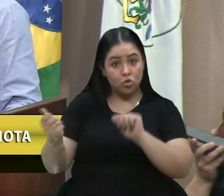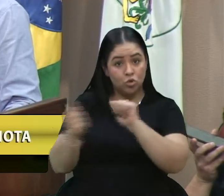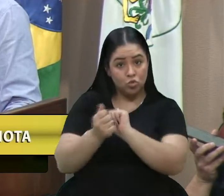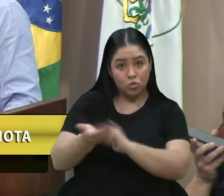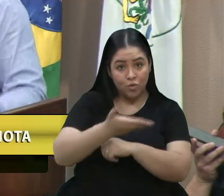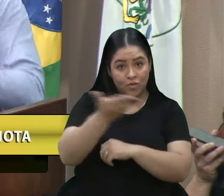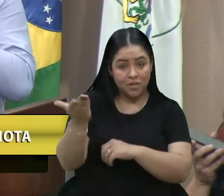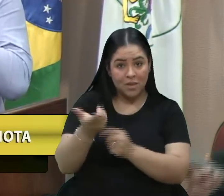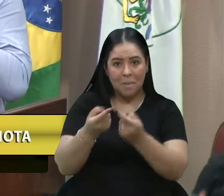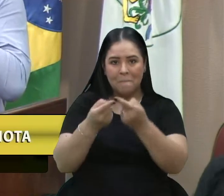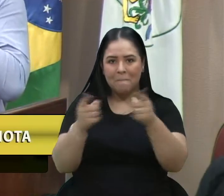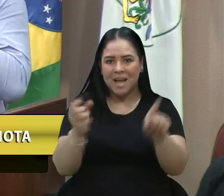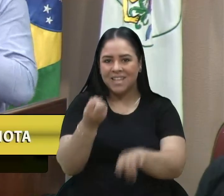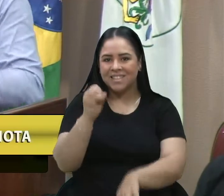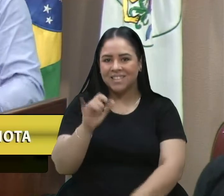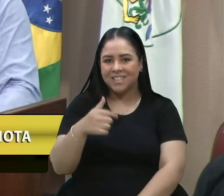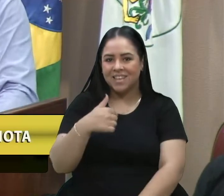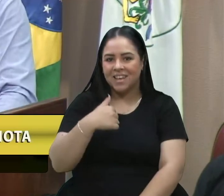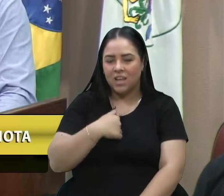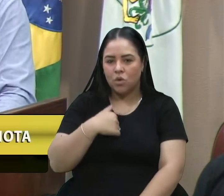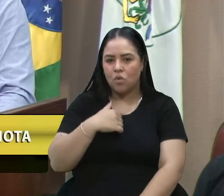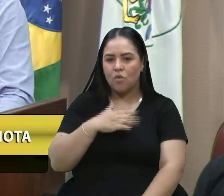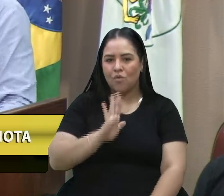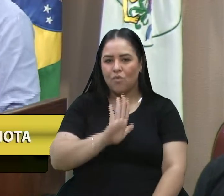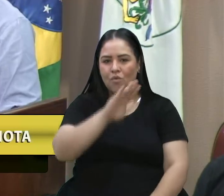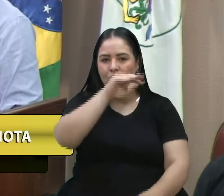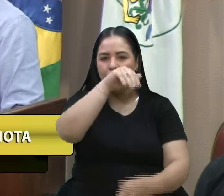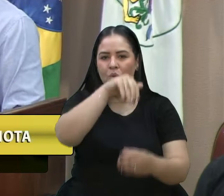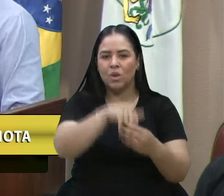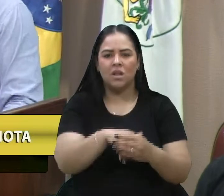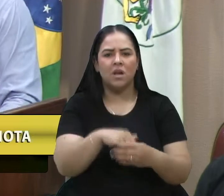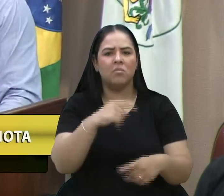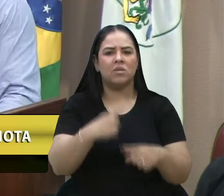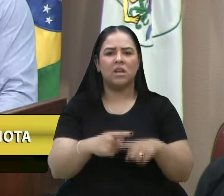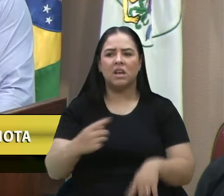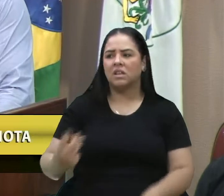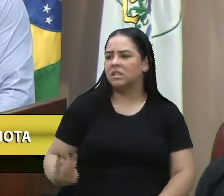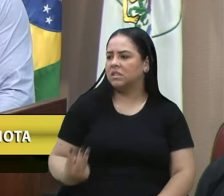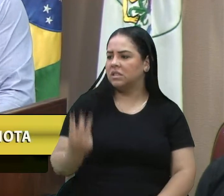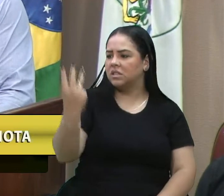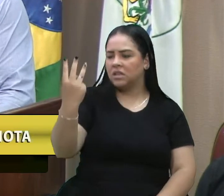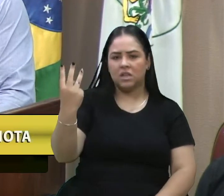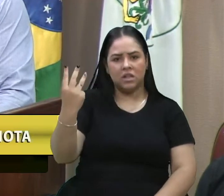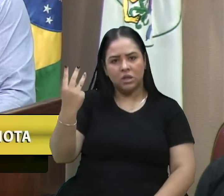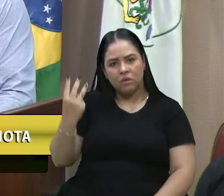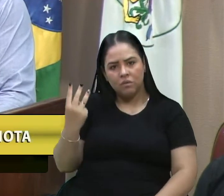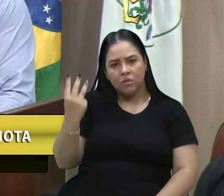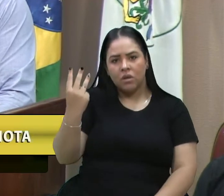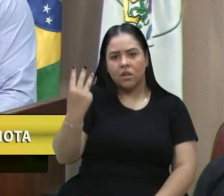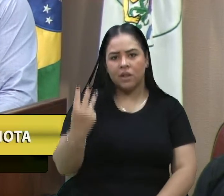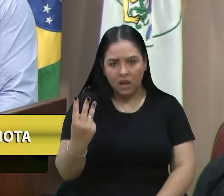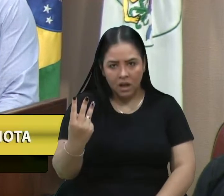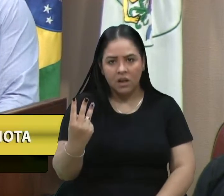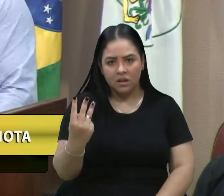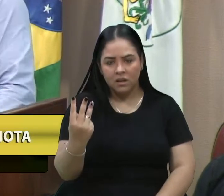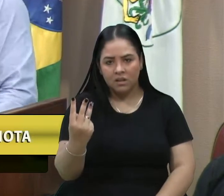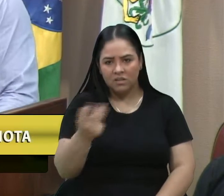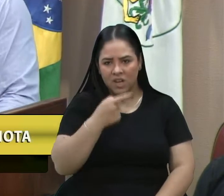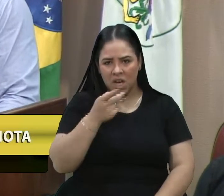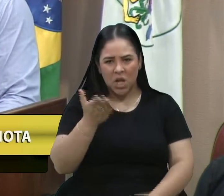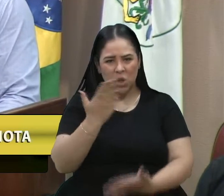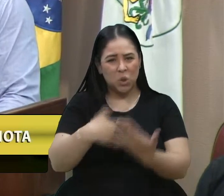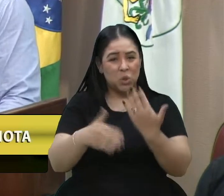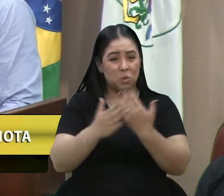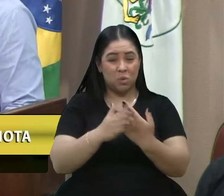Mas, se eu fosse votar por aqueles 3 que tiveram lá na frente, fazendo todo aquele